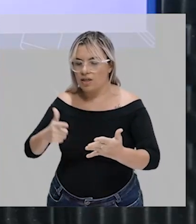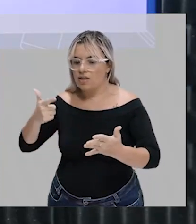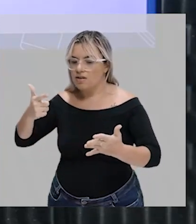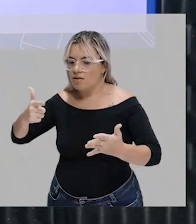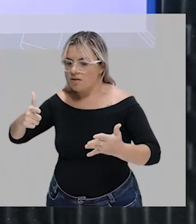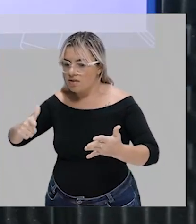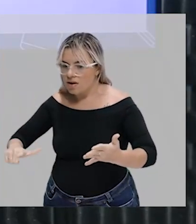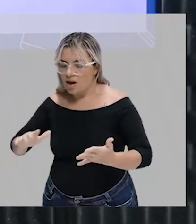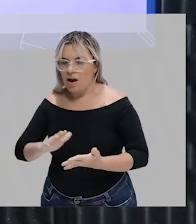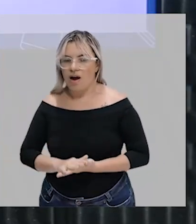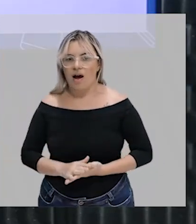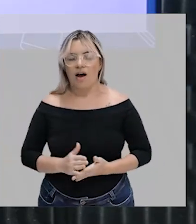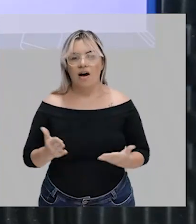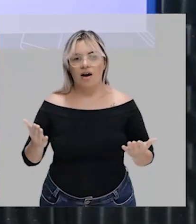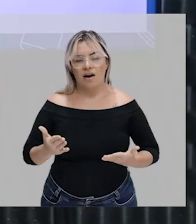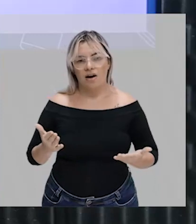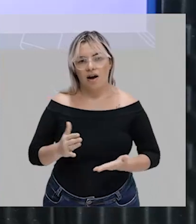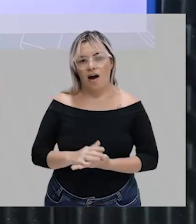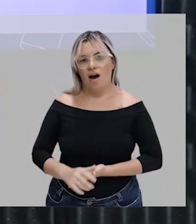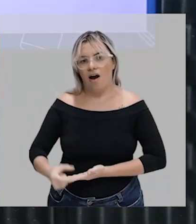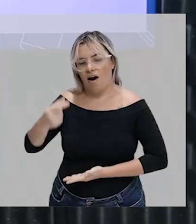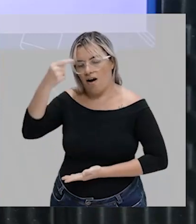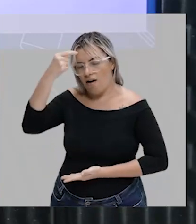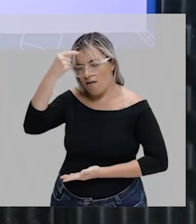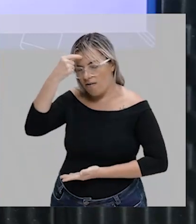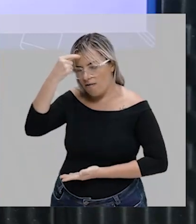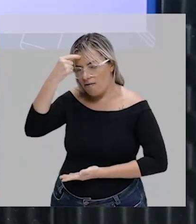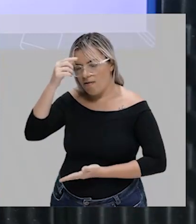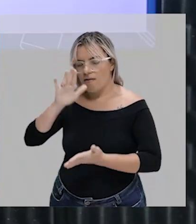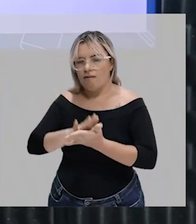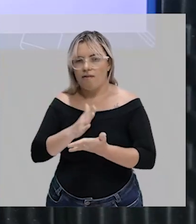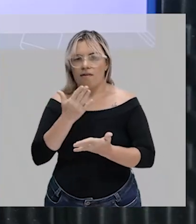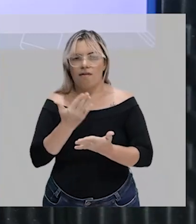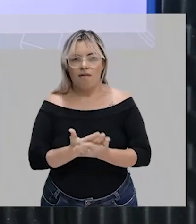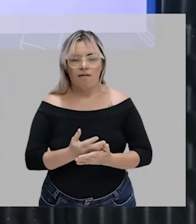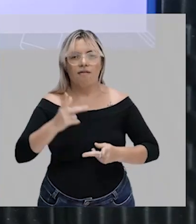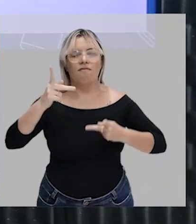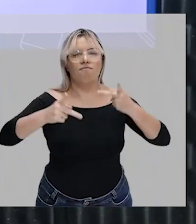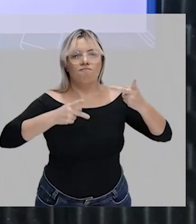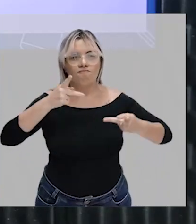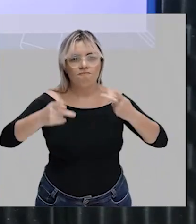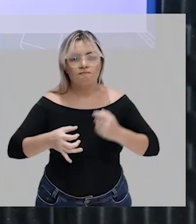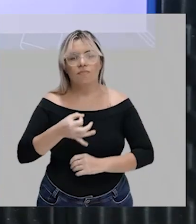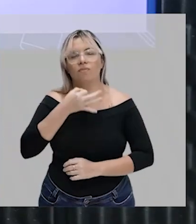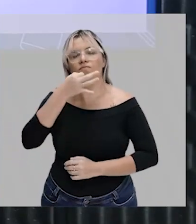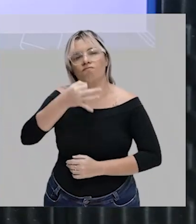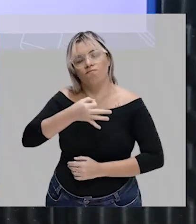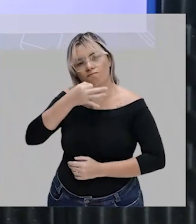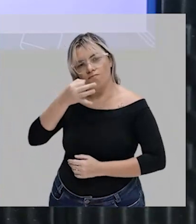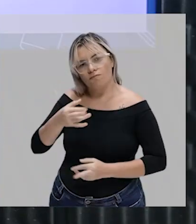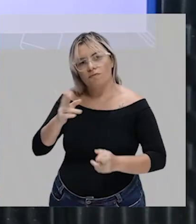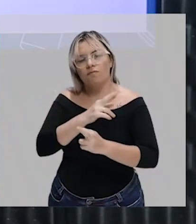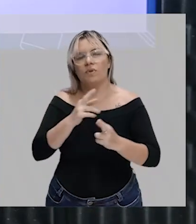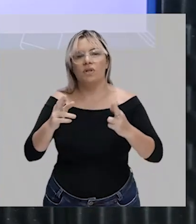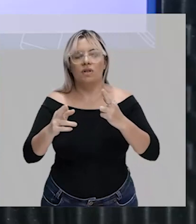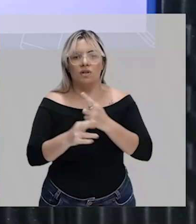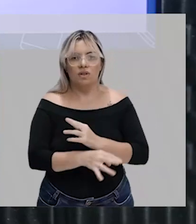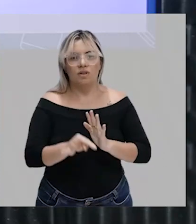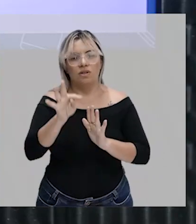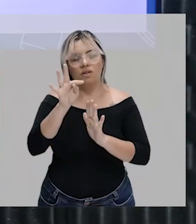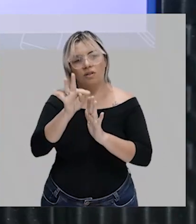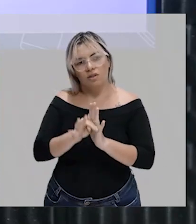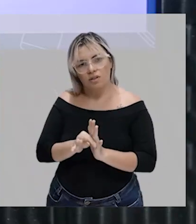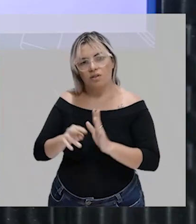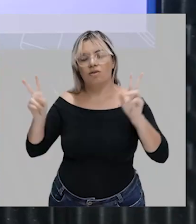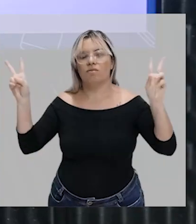sentir mais segura para interpretar, para contar, para falar para o outro a respeito daquela